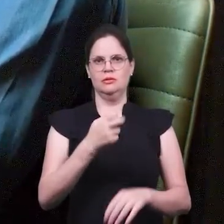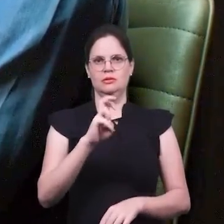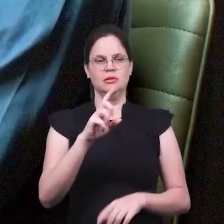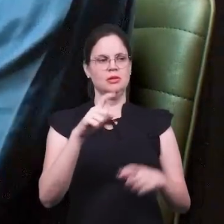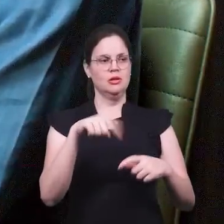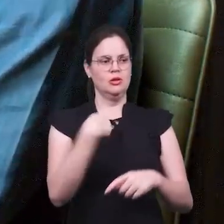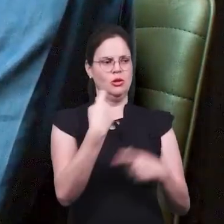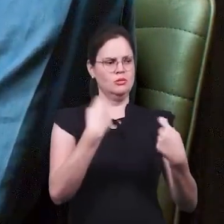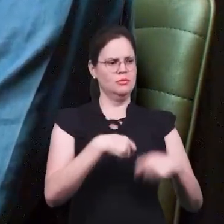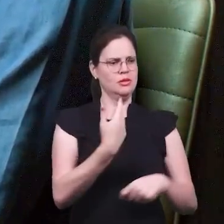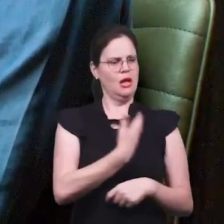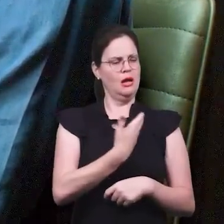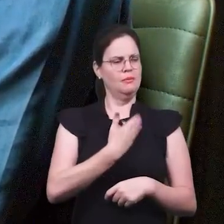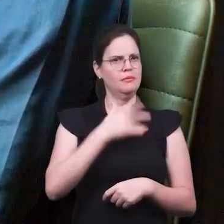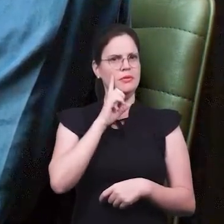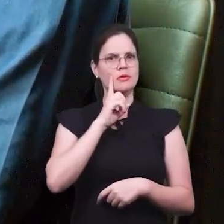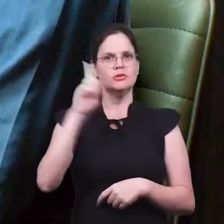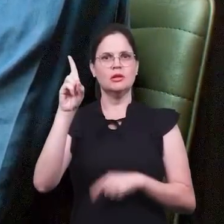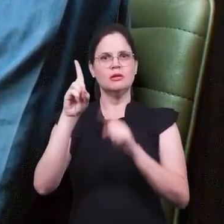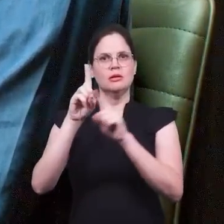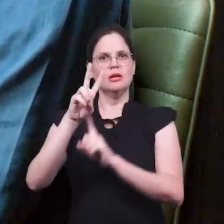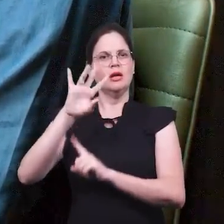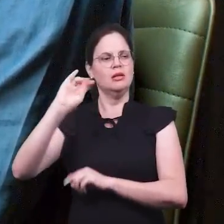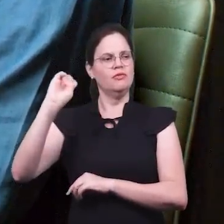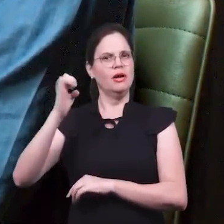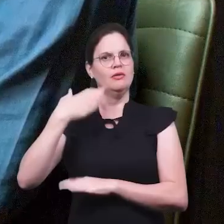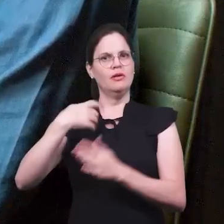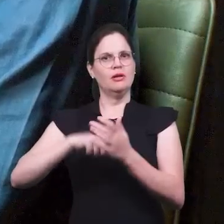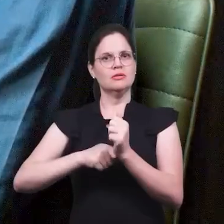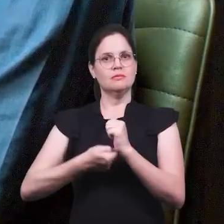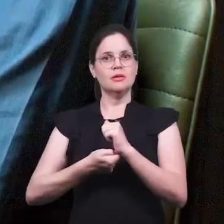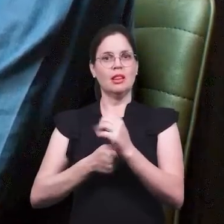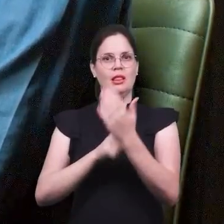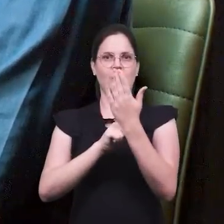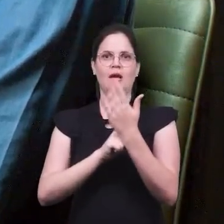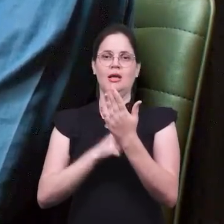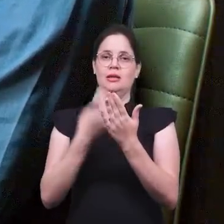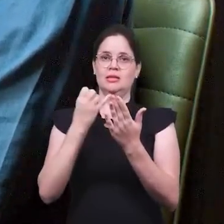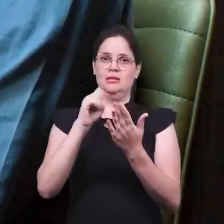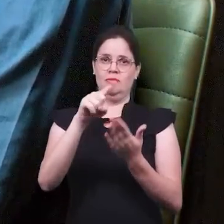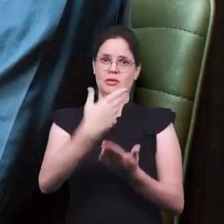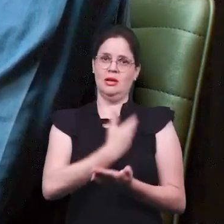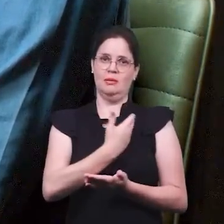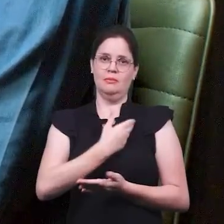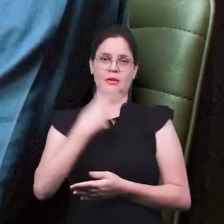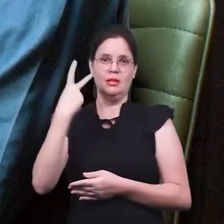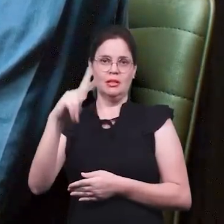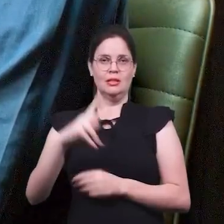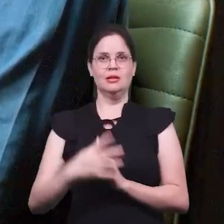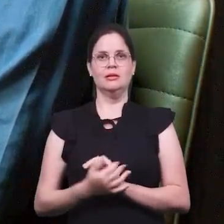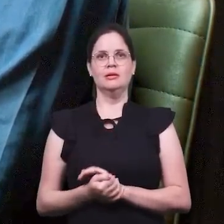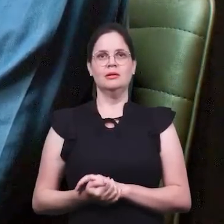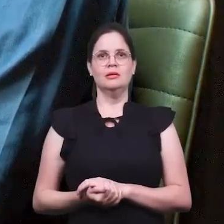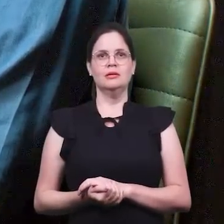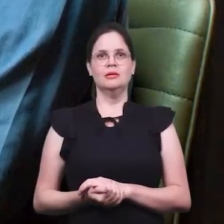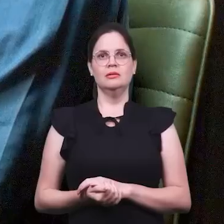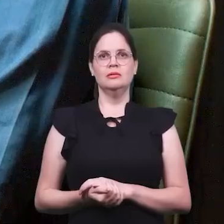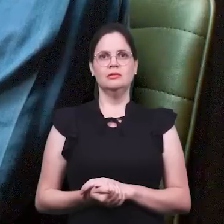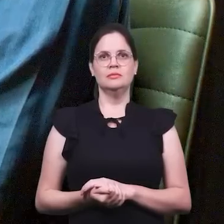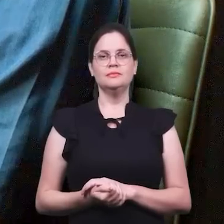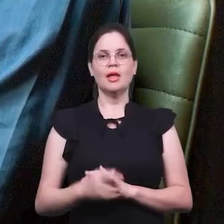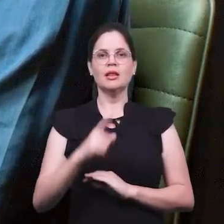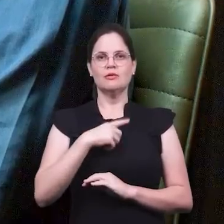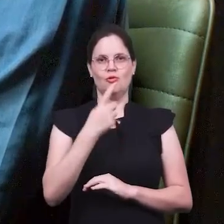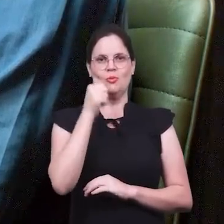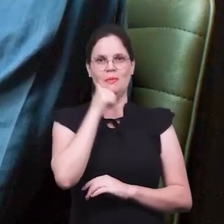amigo de Deus, que o Senhor vai revelar as coisas dele, os mistérios da palavra, para quem é amigo dele. E aí, inclusive, uma